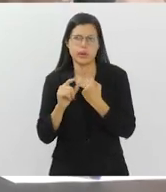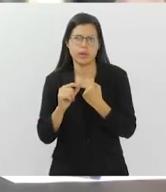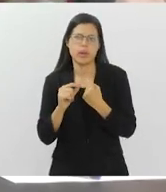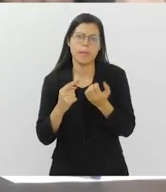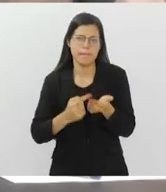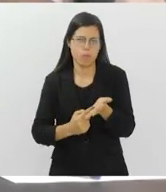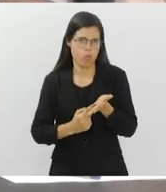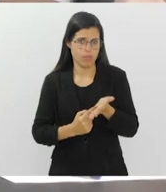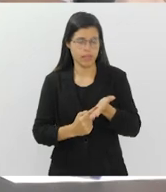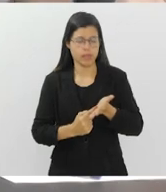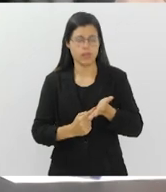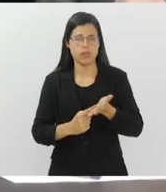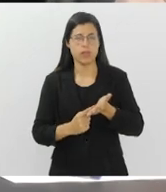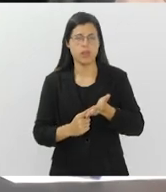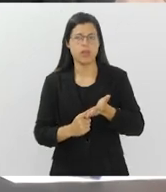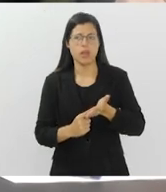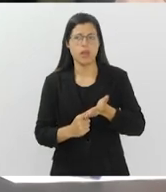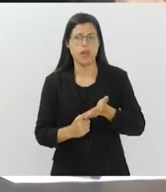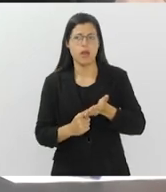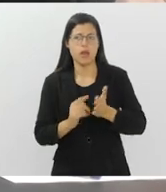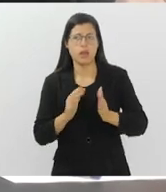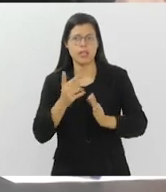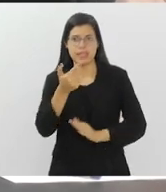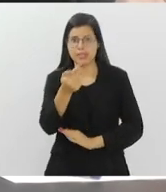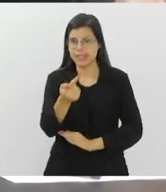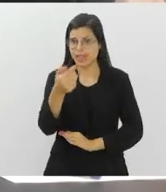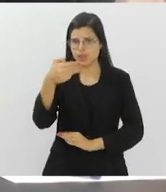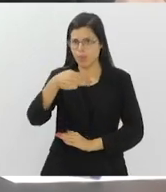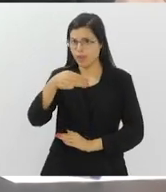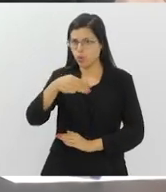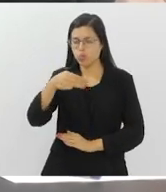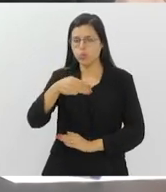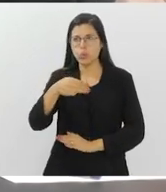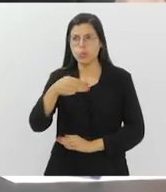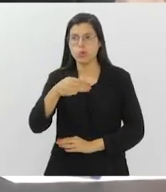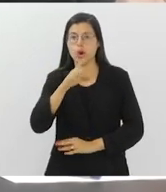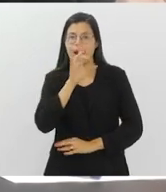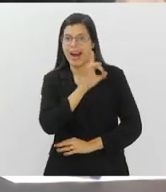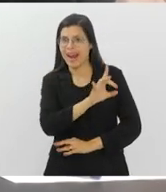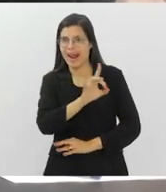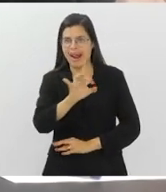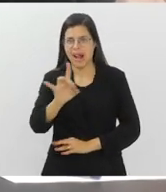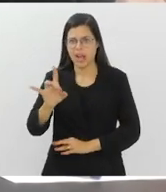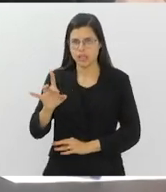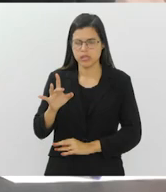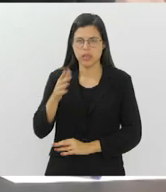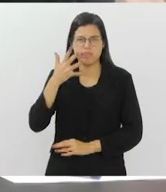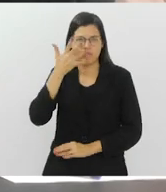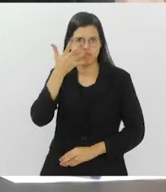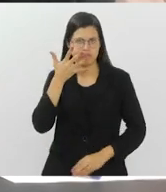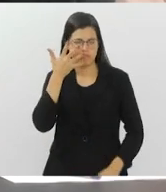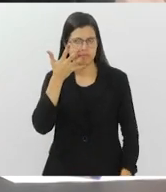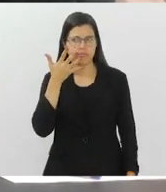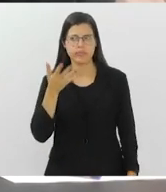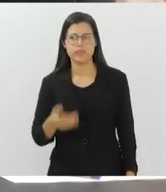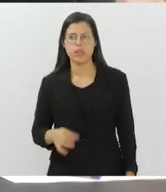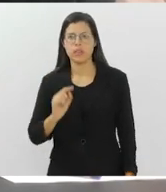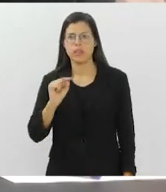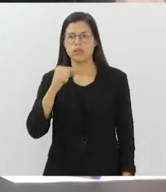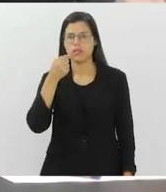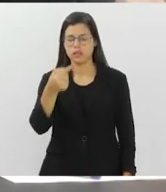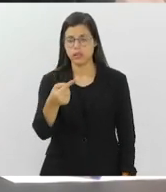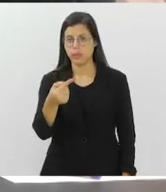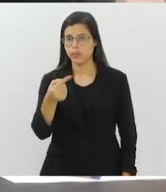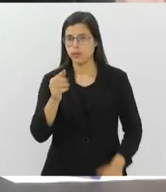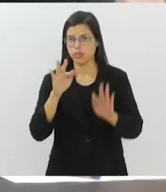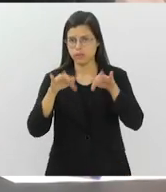vai estabelecer um prazo de 7 minutos para cada exposição. E, depois de cada